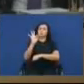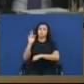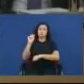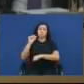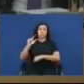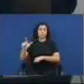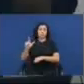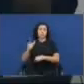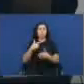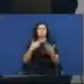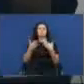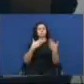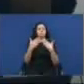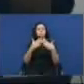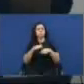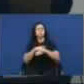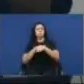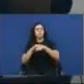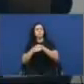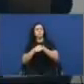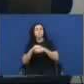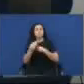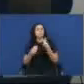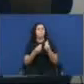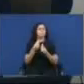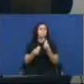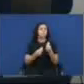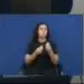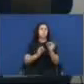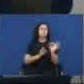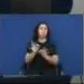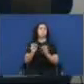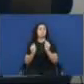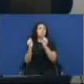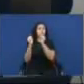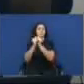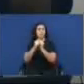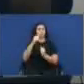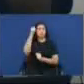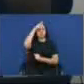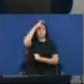conversando com a equipe, fiz gestão junto ao gabinete do